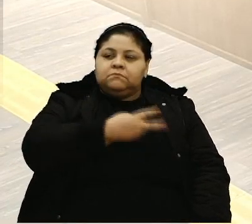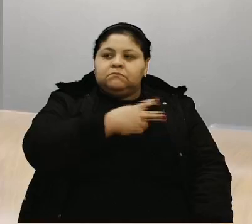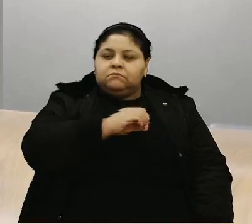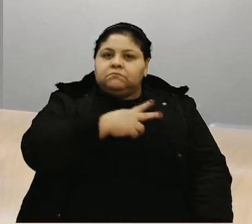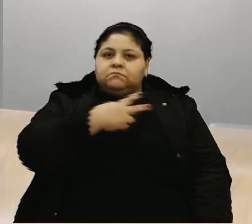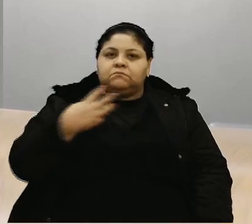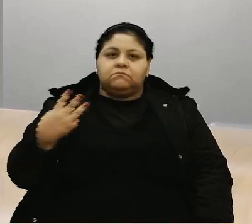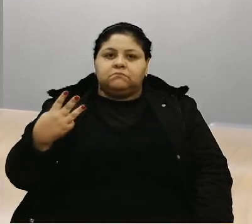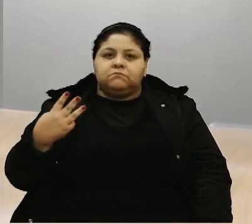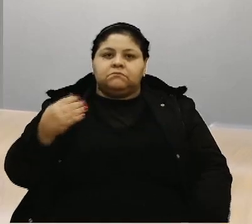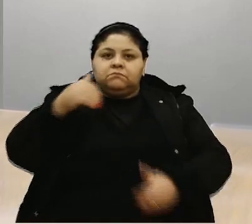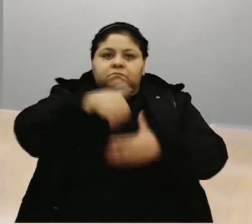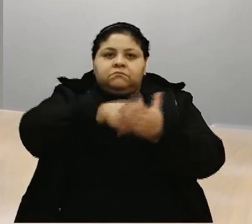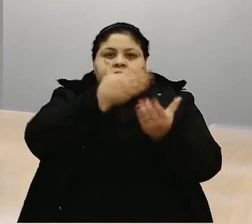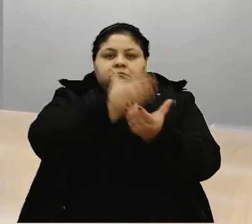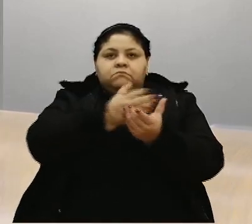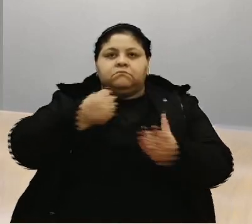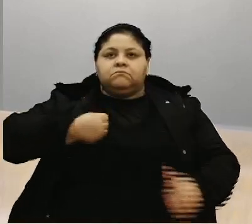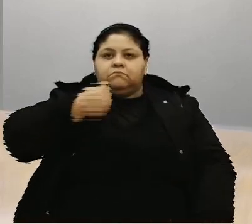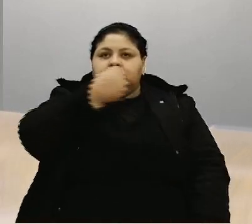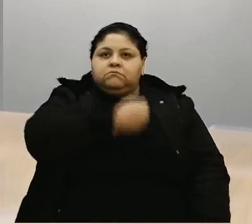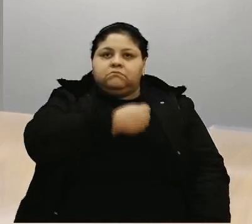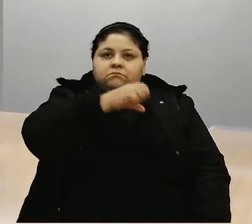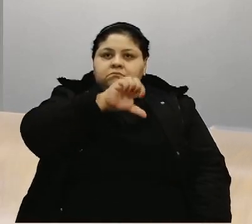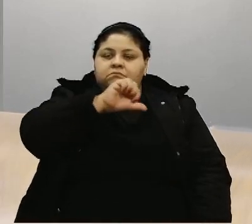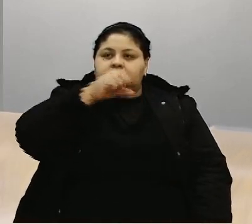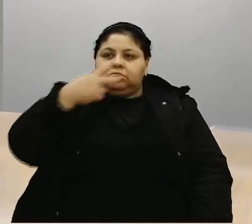73/2024, contido no processo número